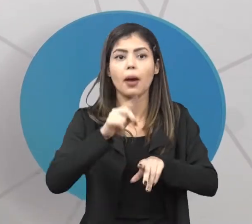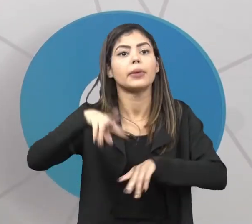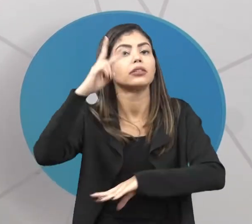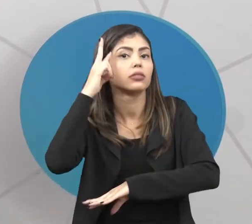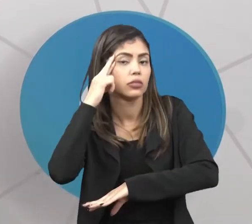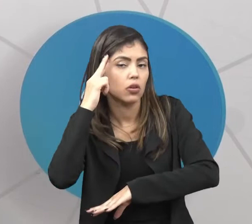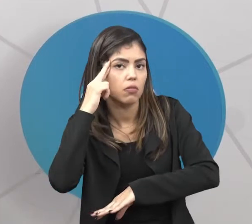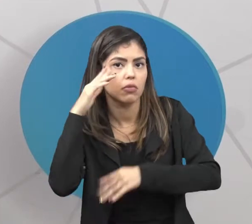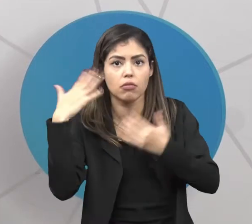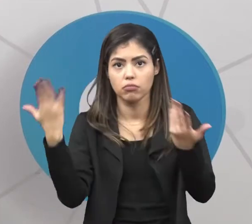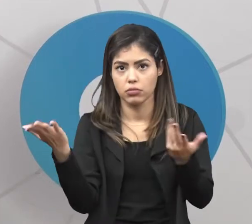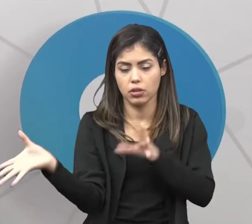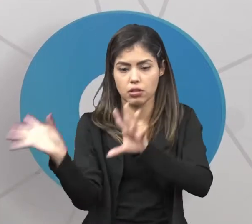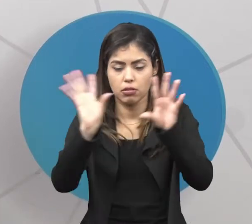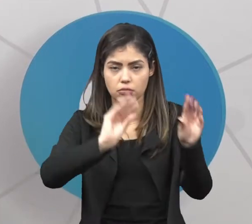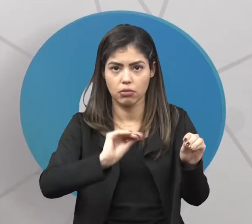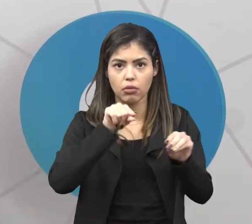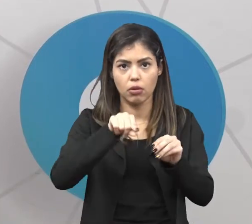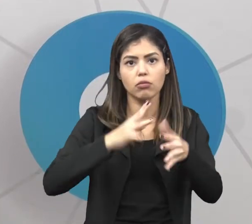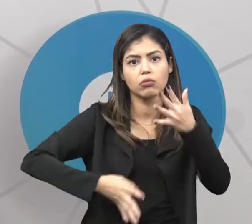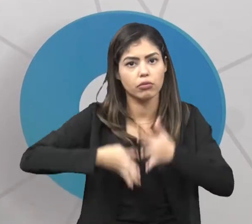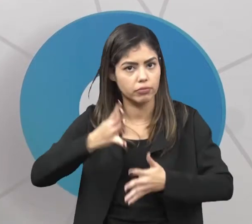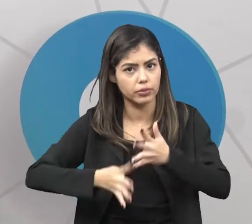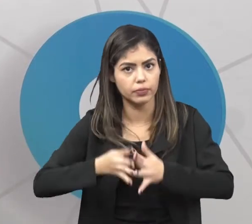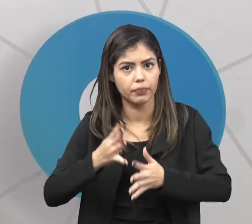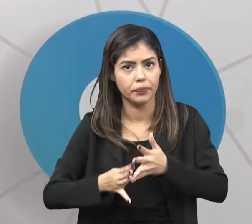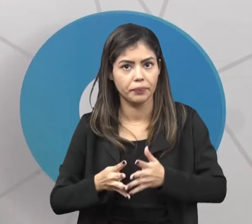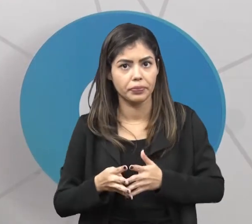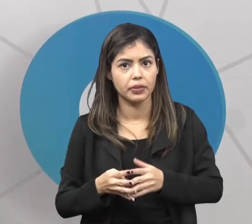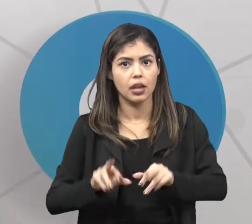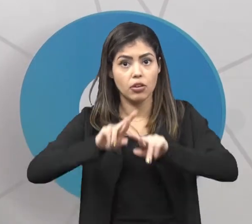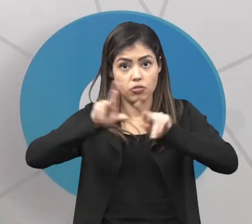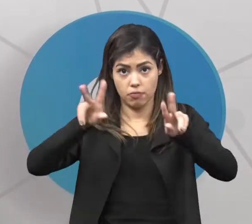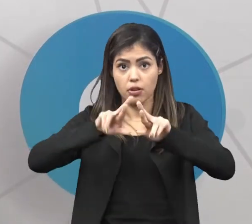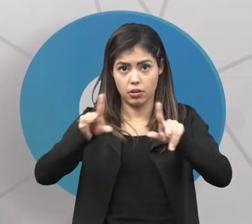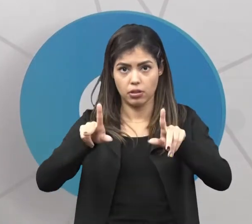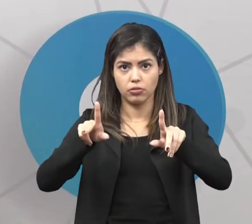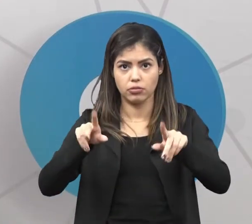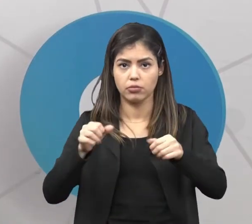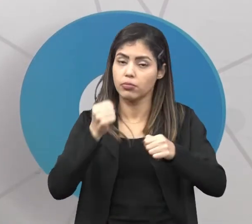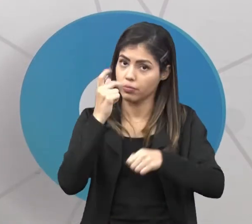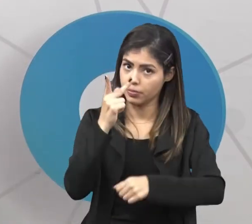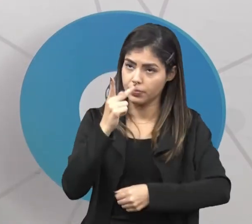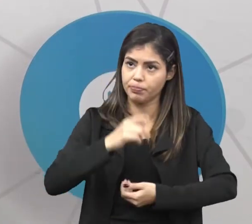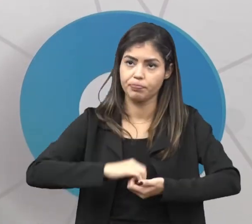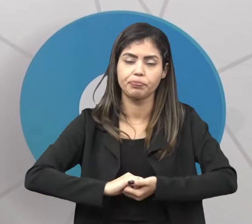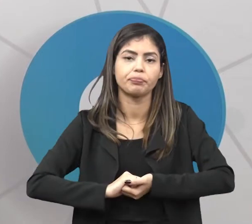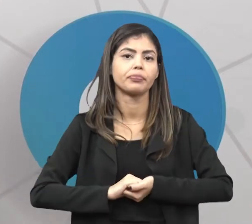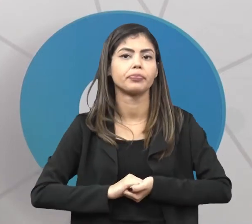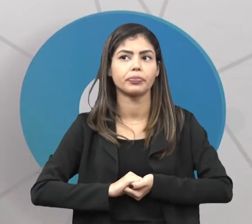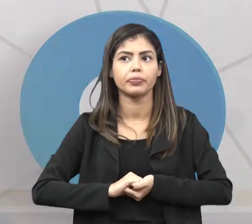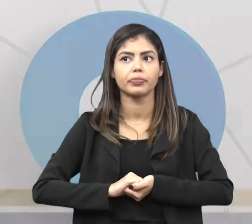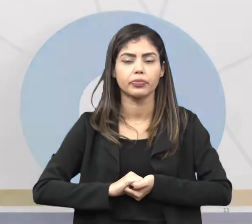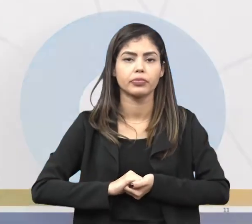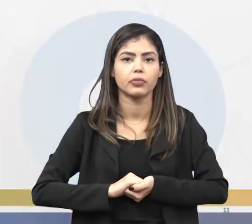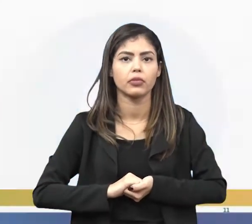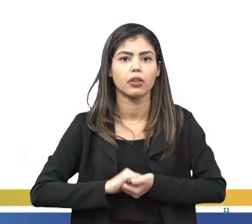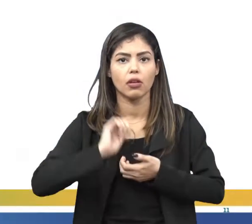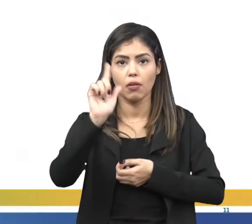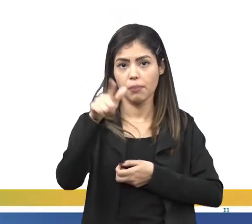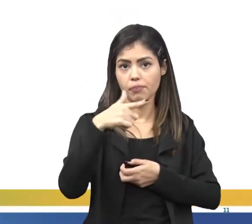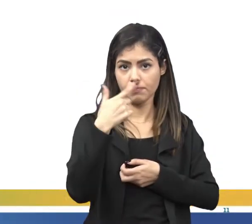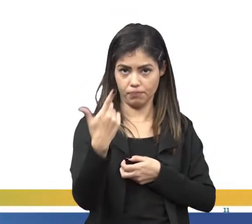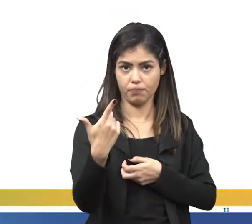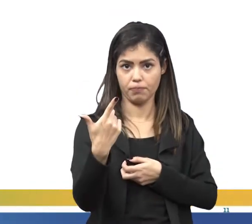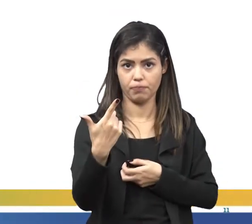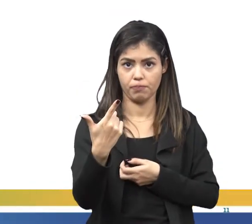ela traga esse conflito. E isso as diferencia basicamente. O